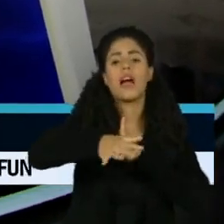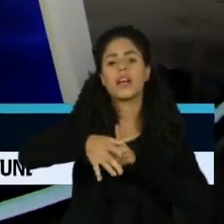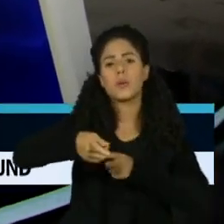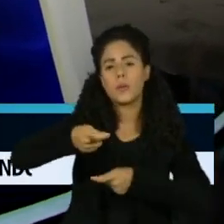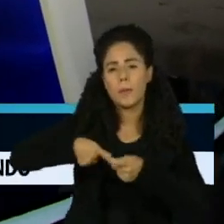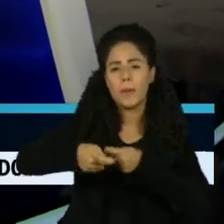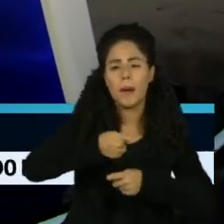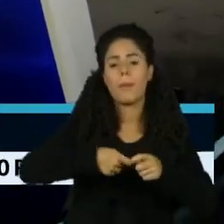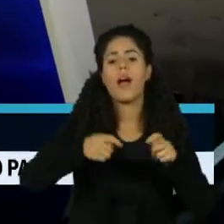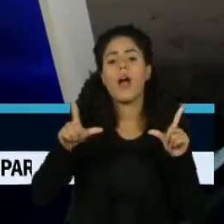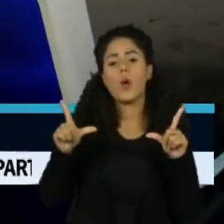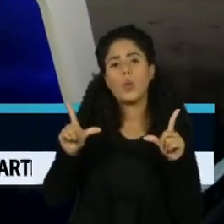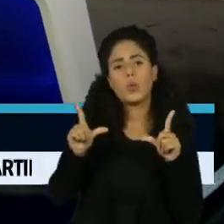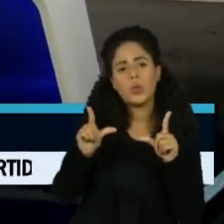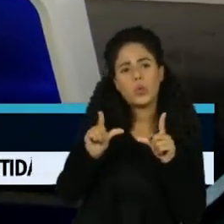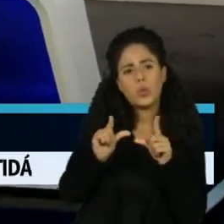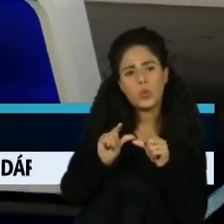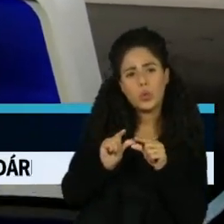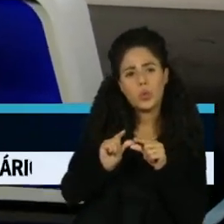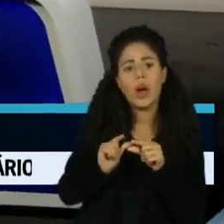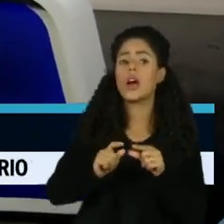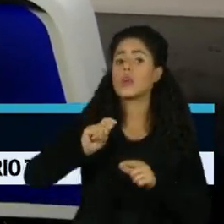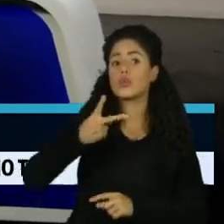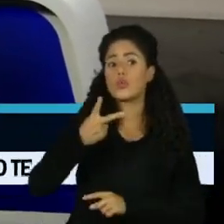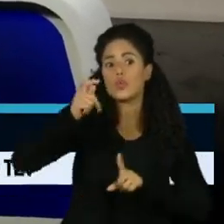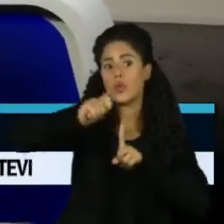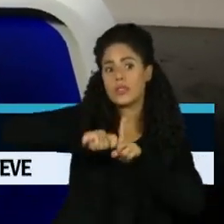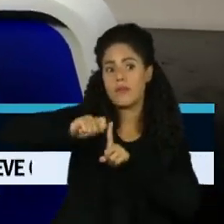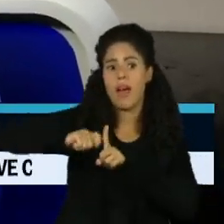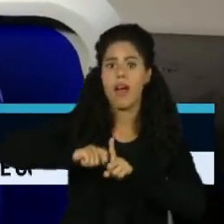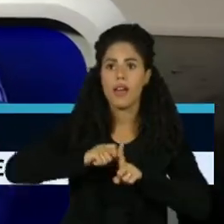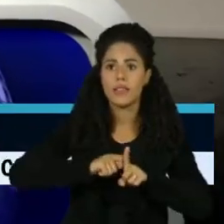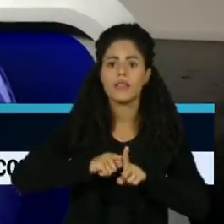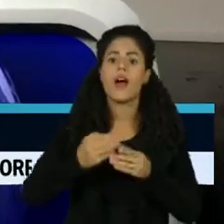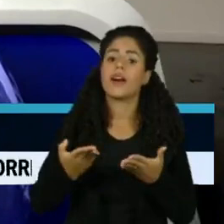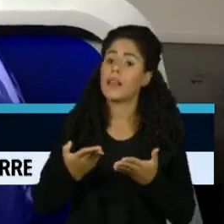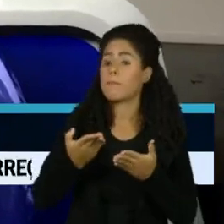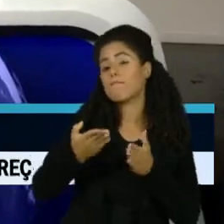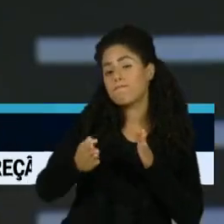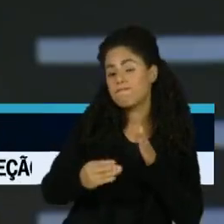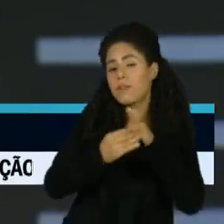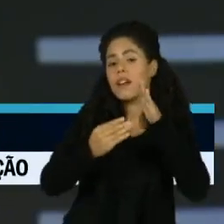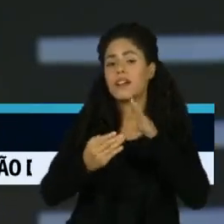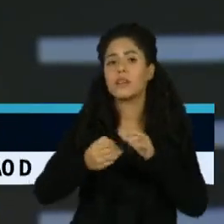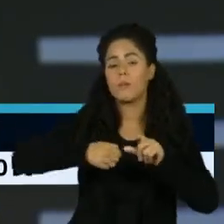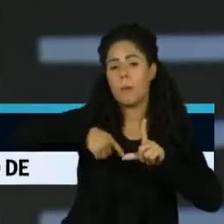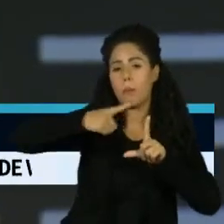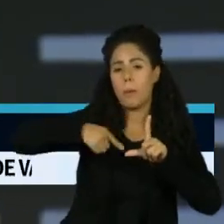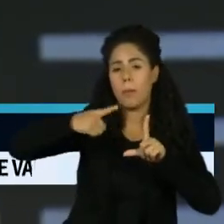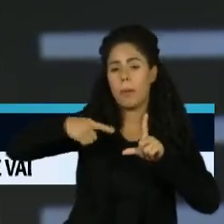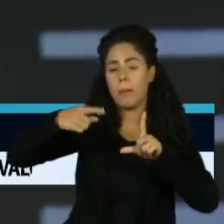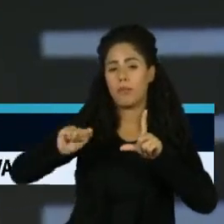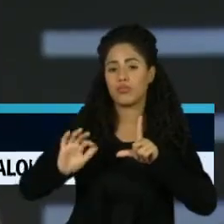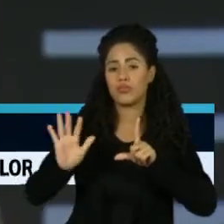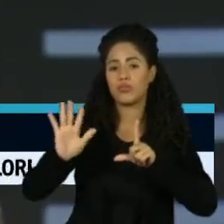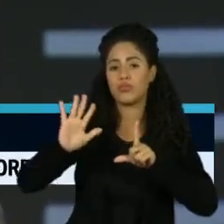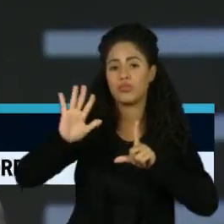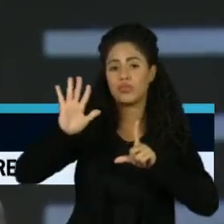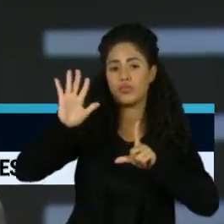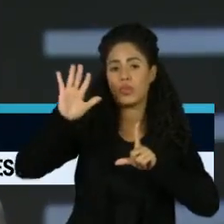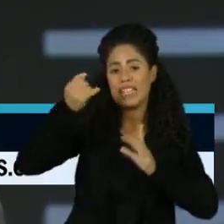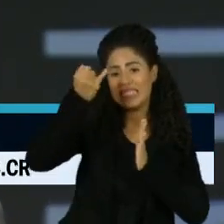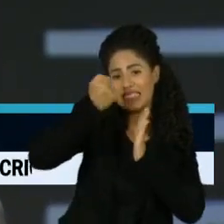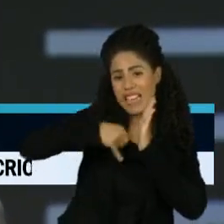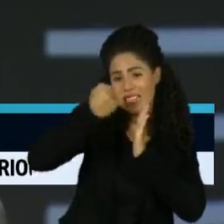altas menores nos próximos dois meses scenes eu acho que não vou chegando perto do pico gritam indicando é de